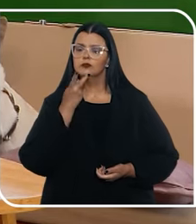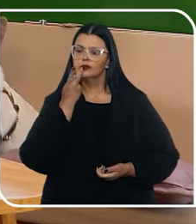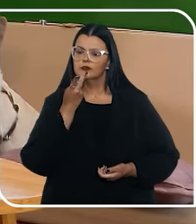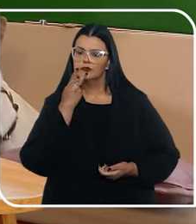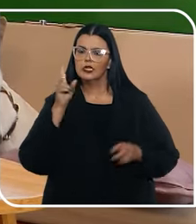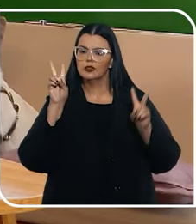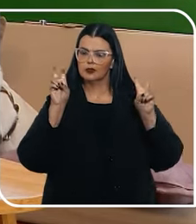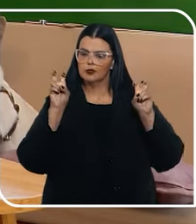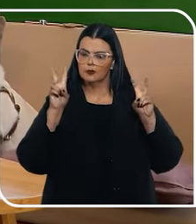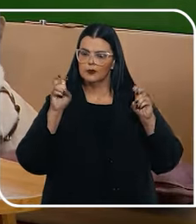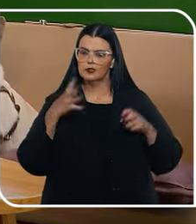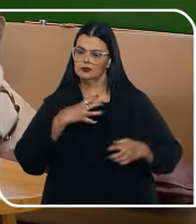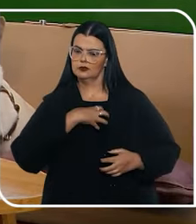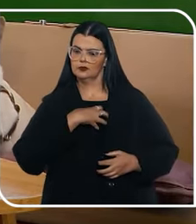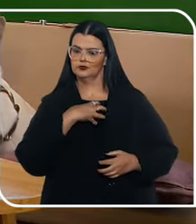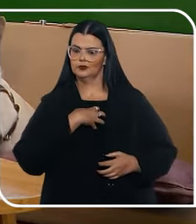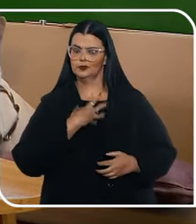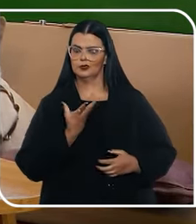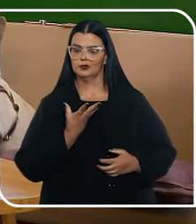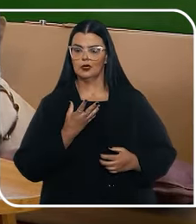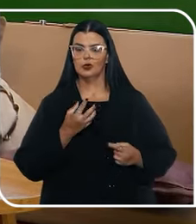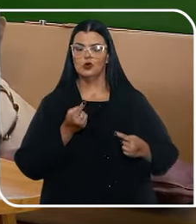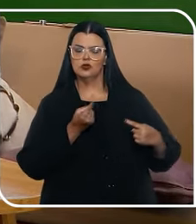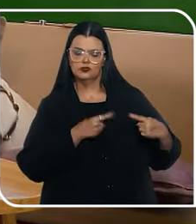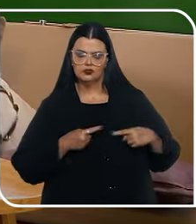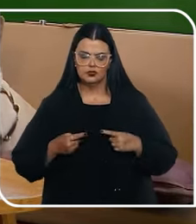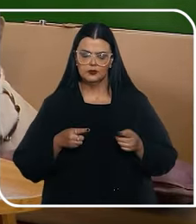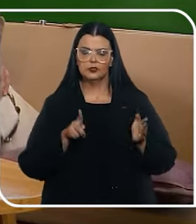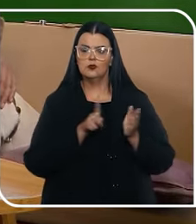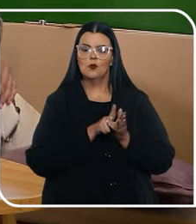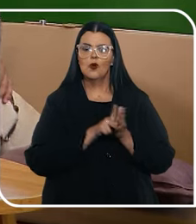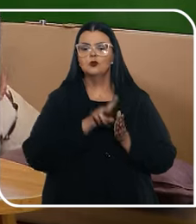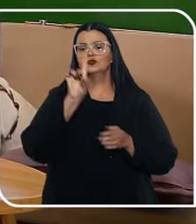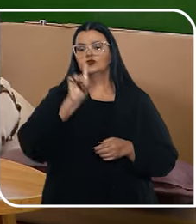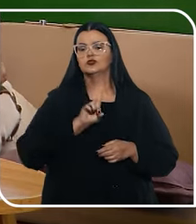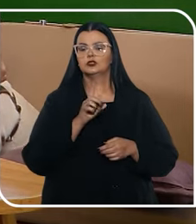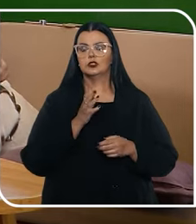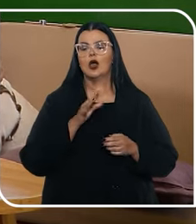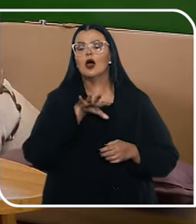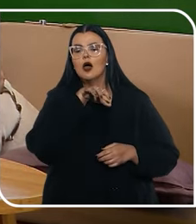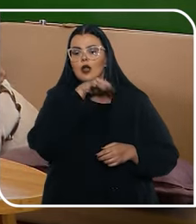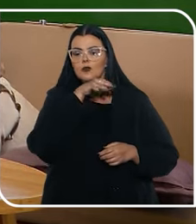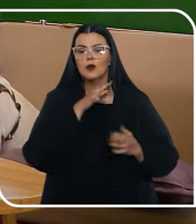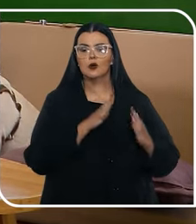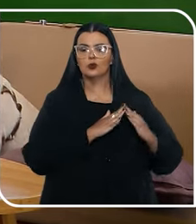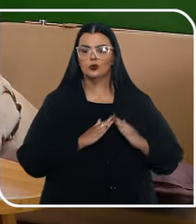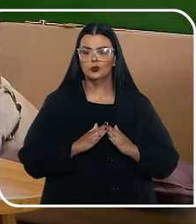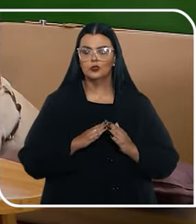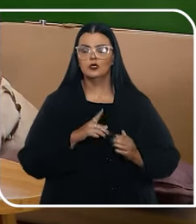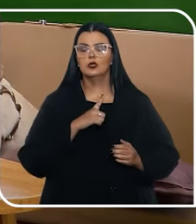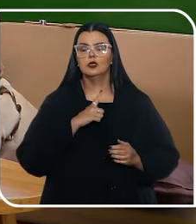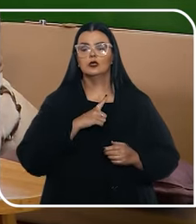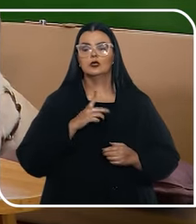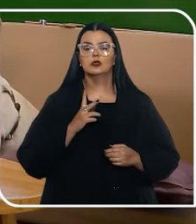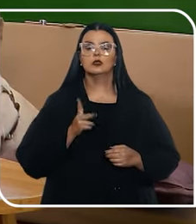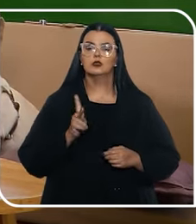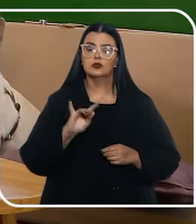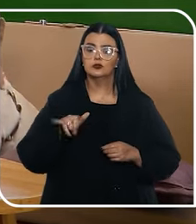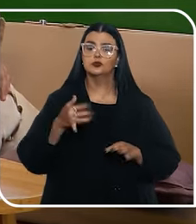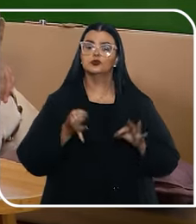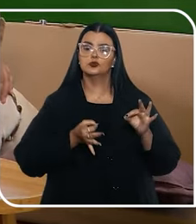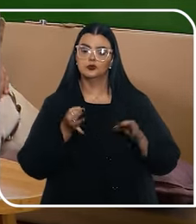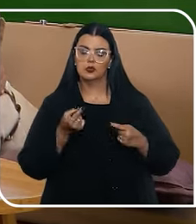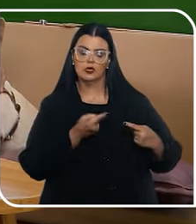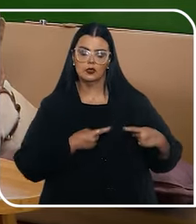Longe de ser apenas uma questão sentimental, a disputa pela custódia dos pets tem sido um tema cada vez mais frequente na